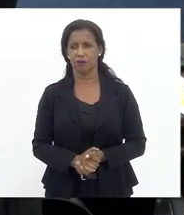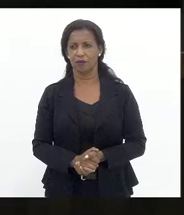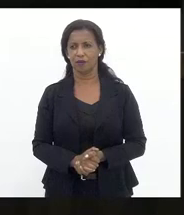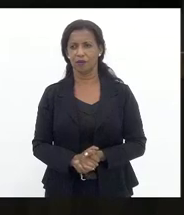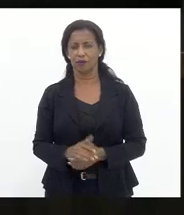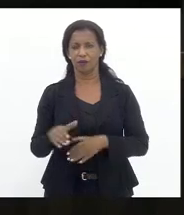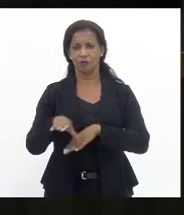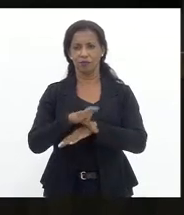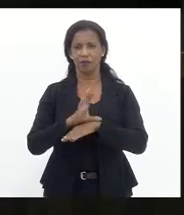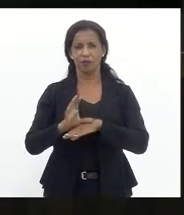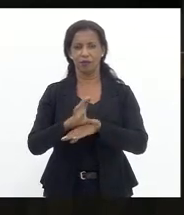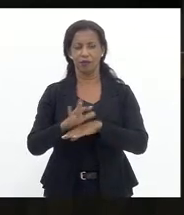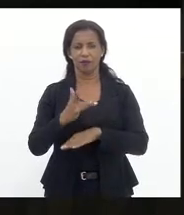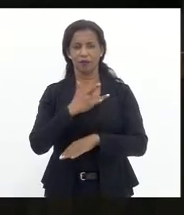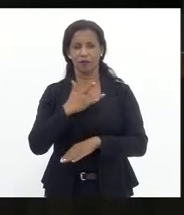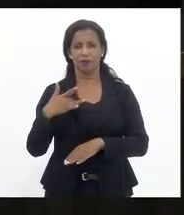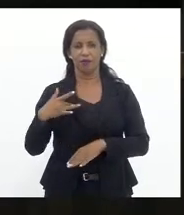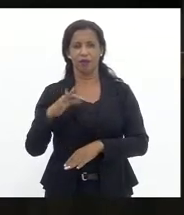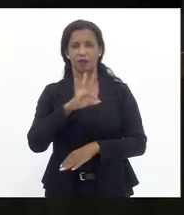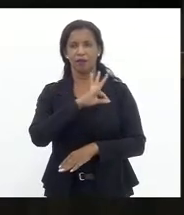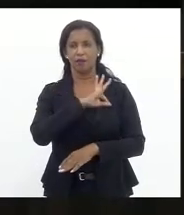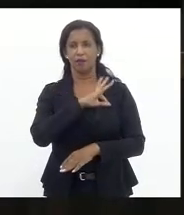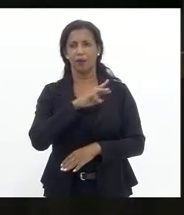Pela Comissão de Saúde, deputada Marta Rocha.